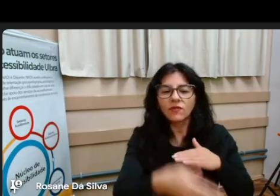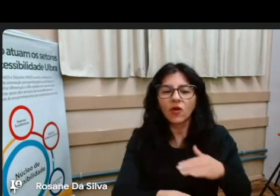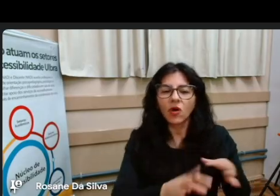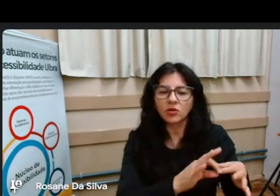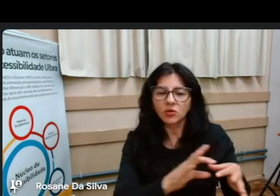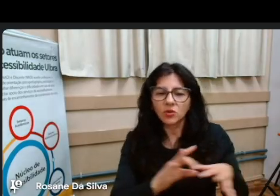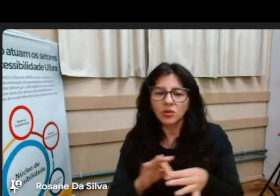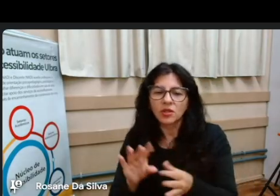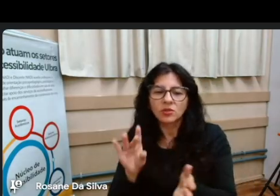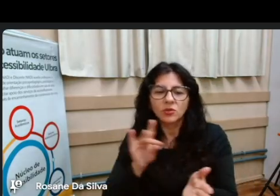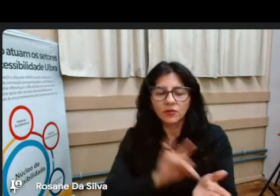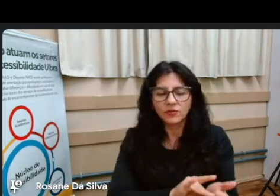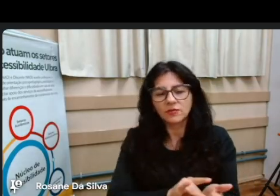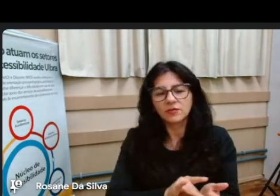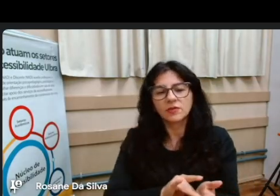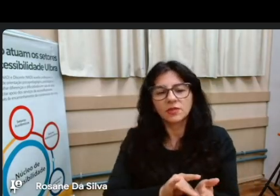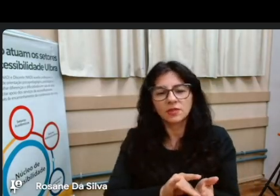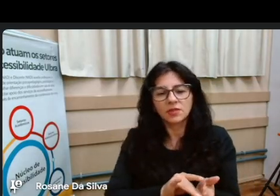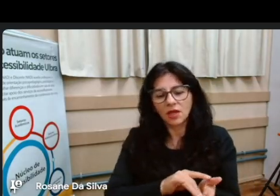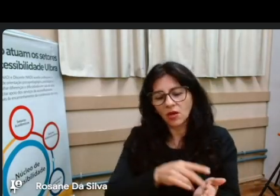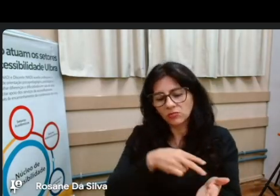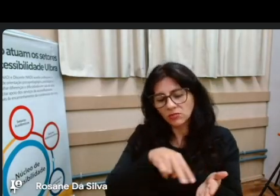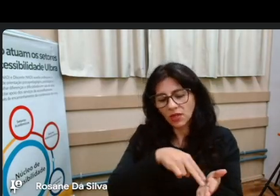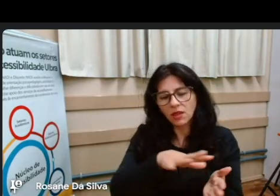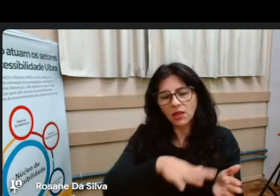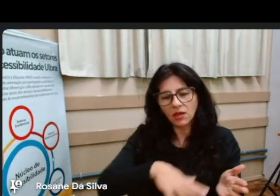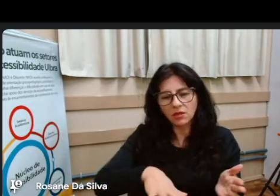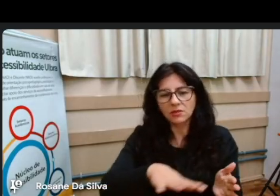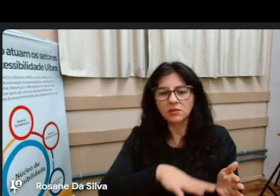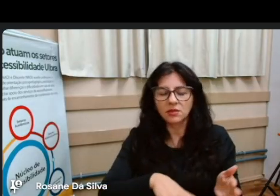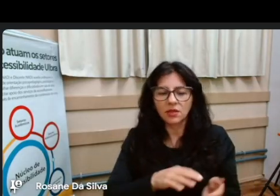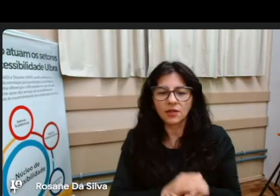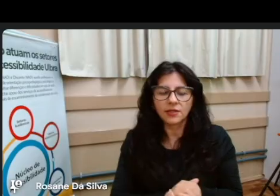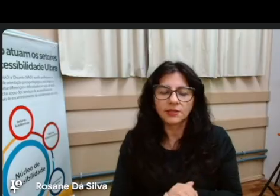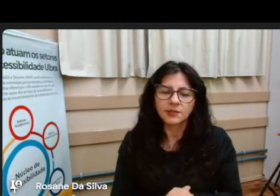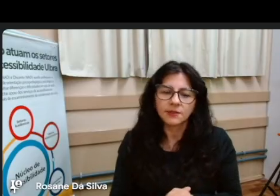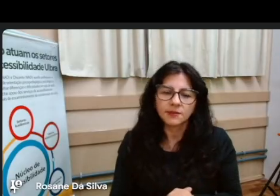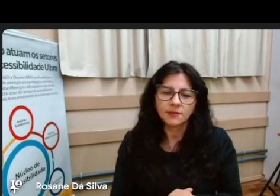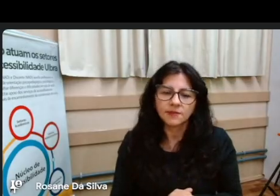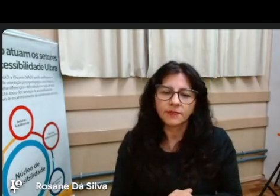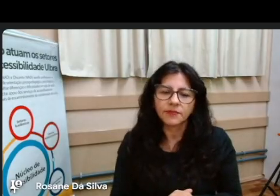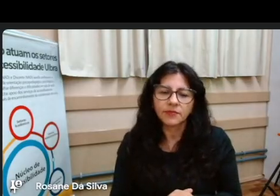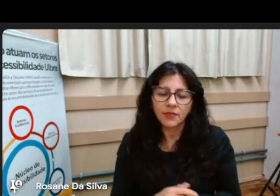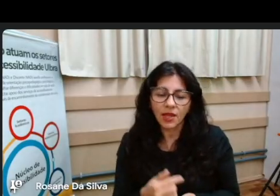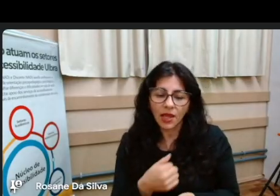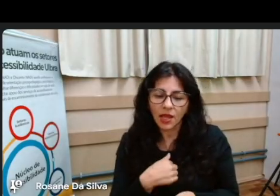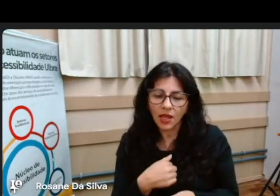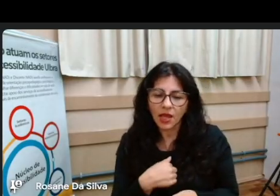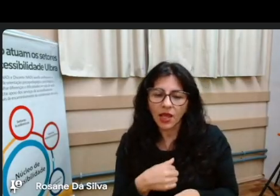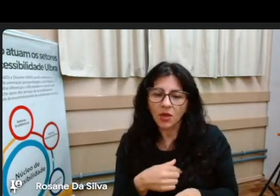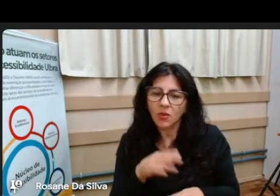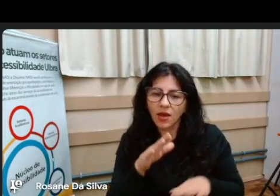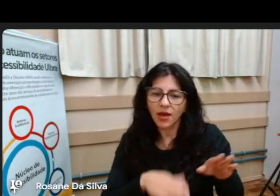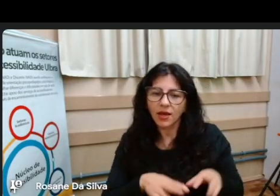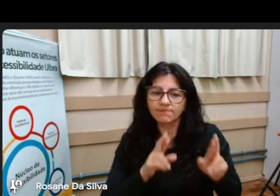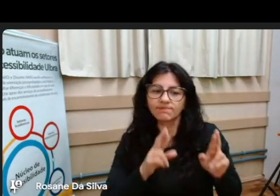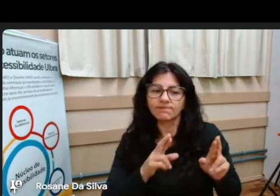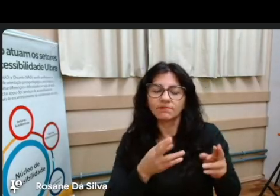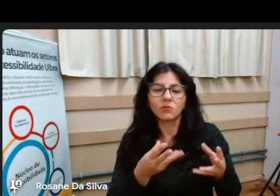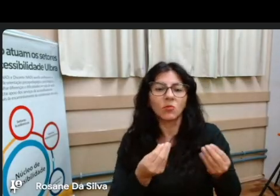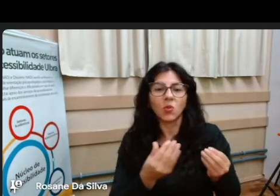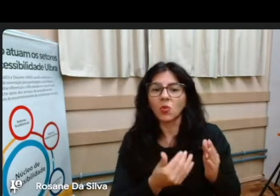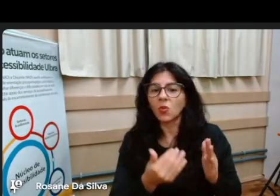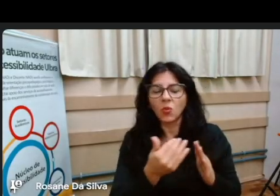ficavam fora desse contexto aí oficial ã de dança e assim eu sou um